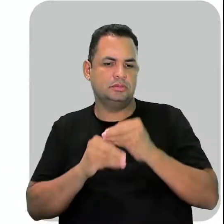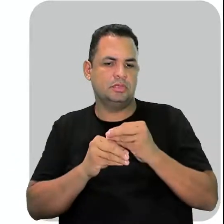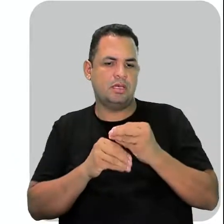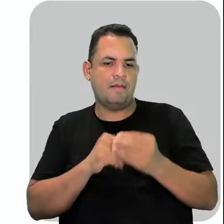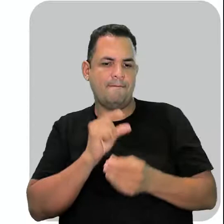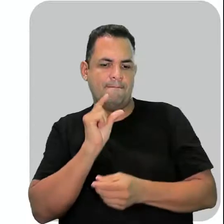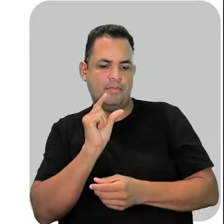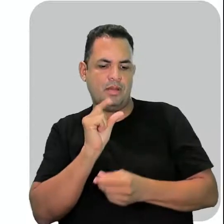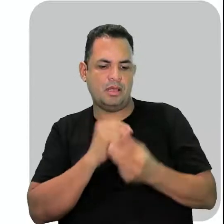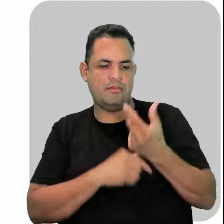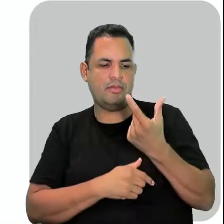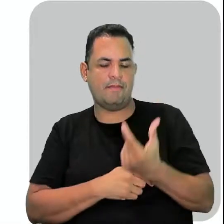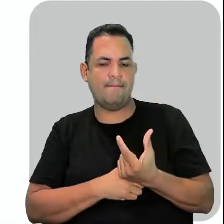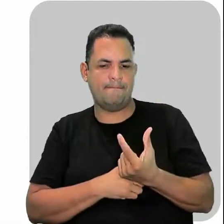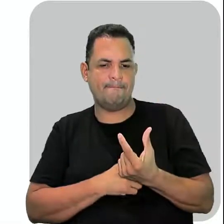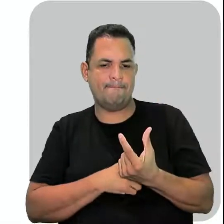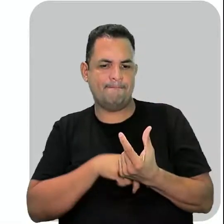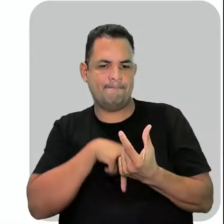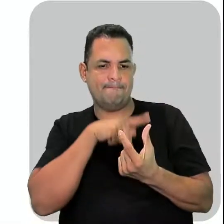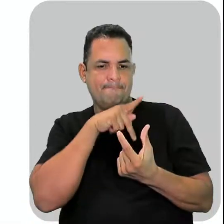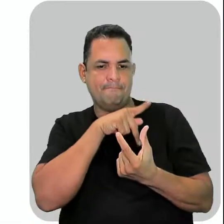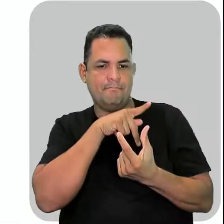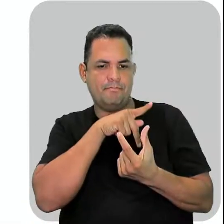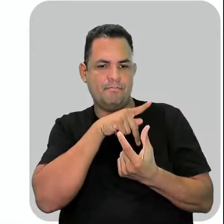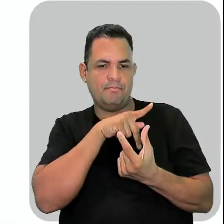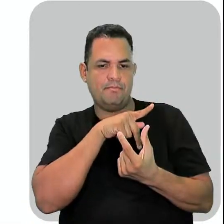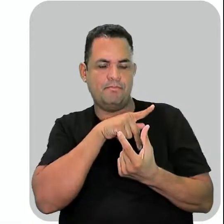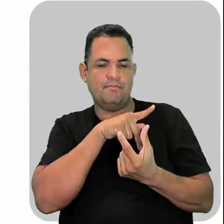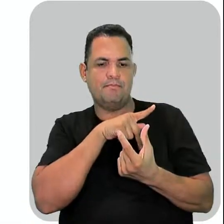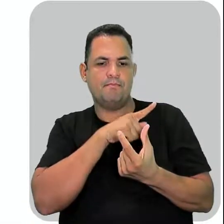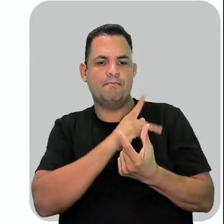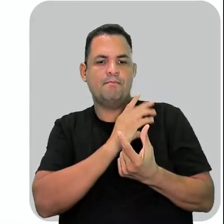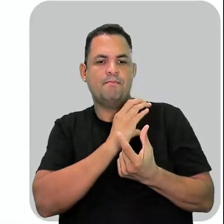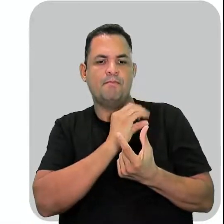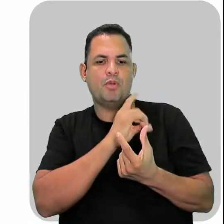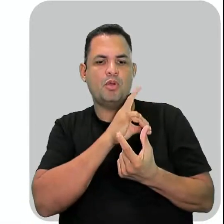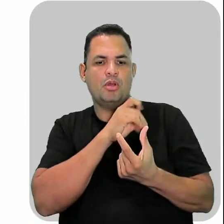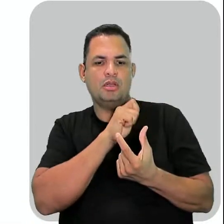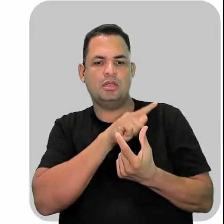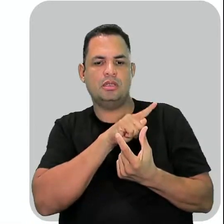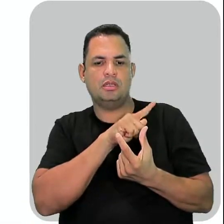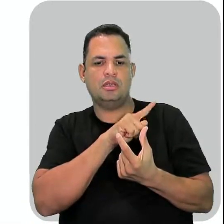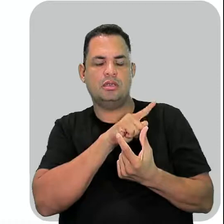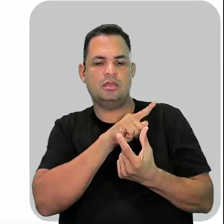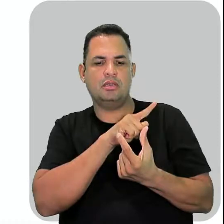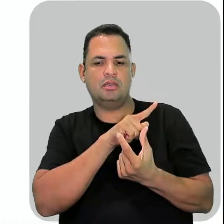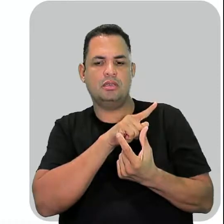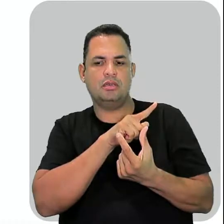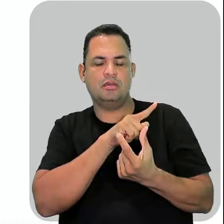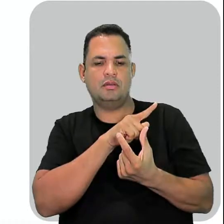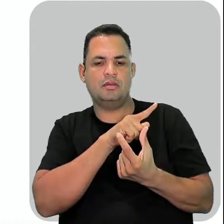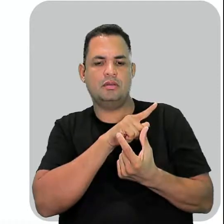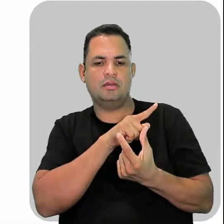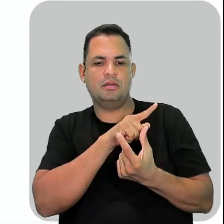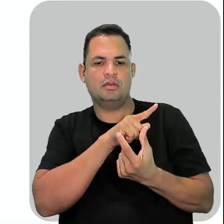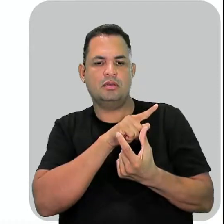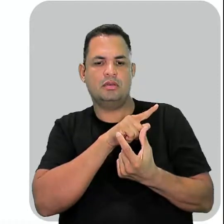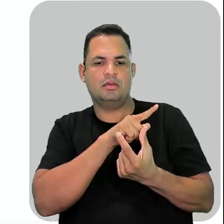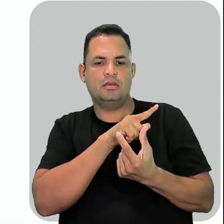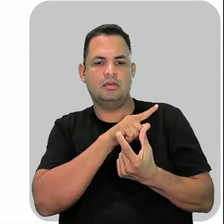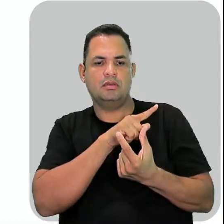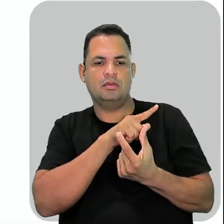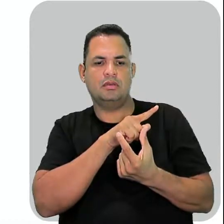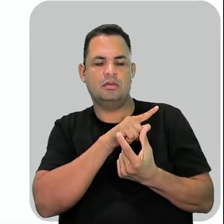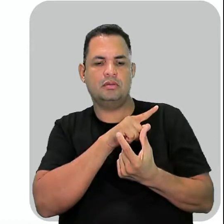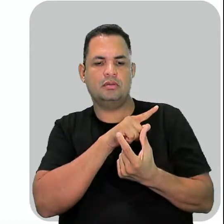poli na frente do nome do meu monômero de origem. Então, era cloreto de